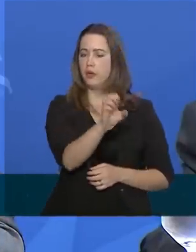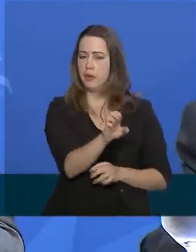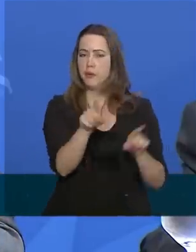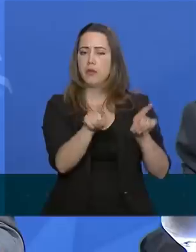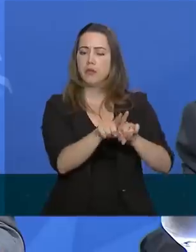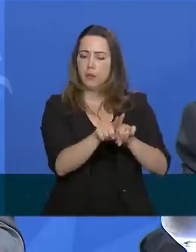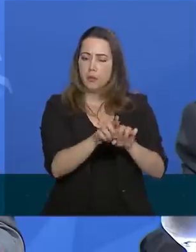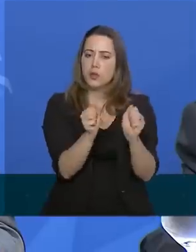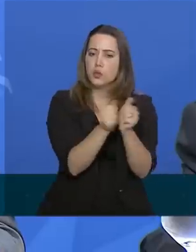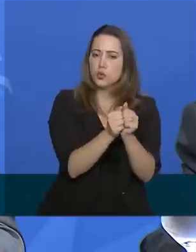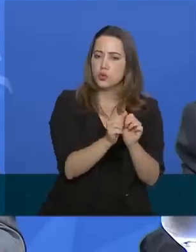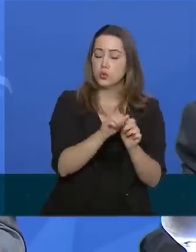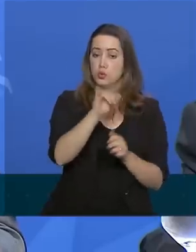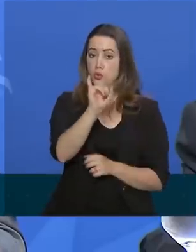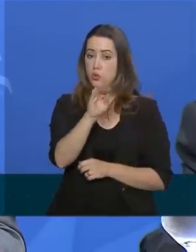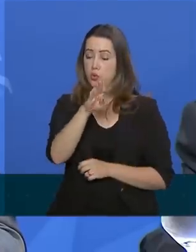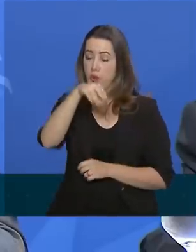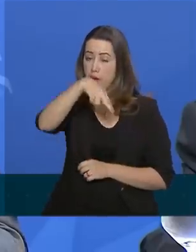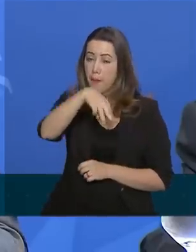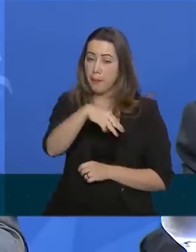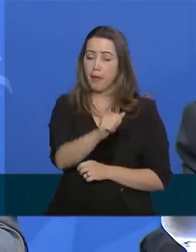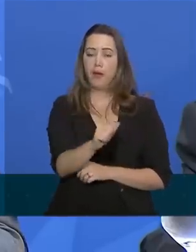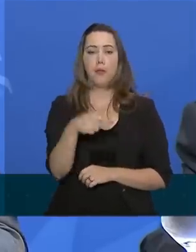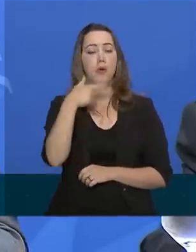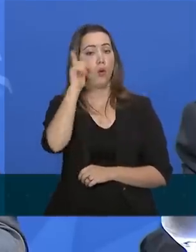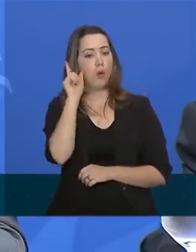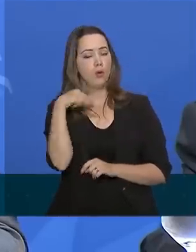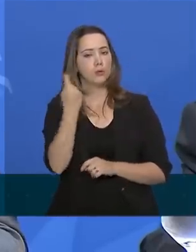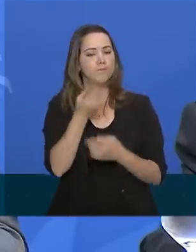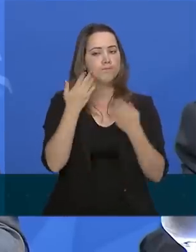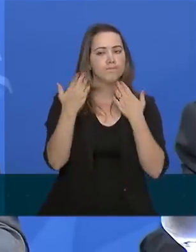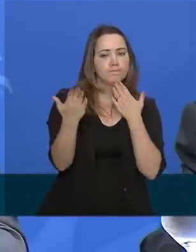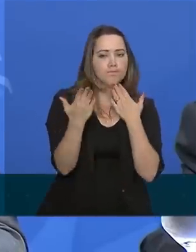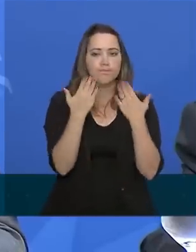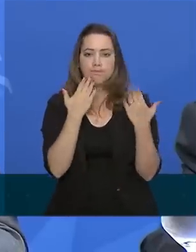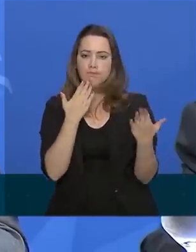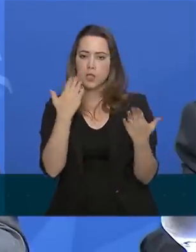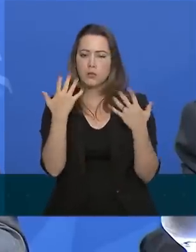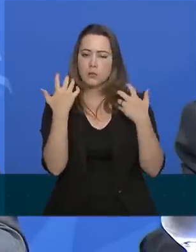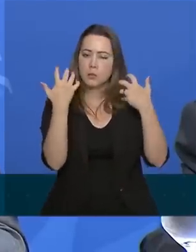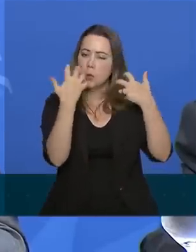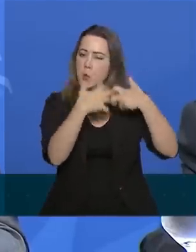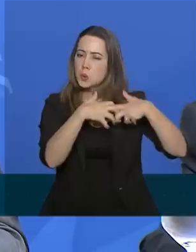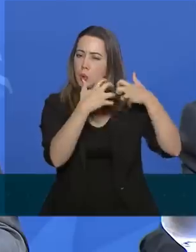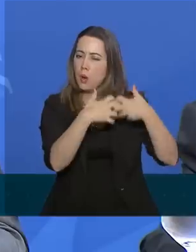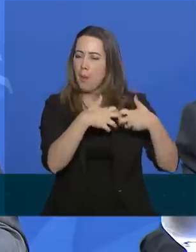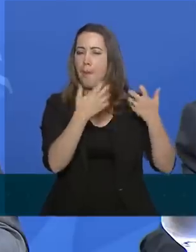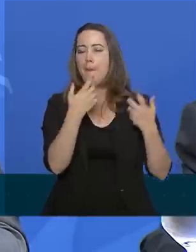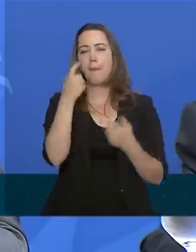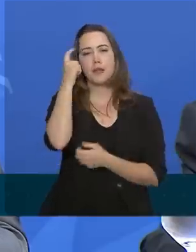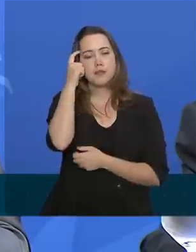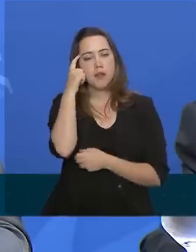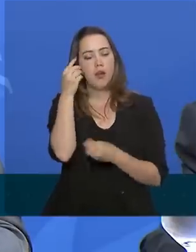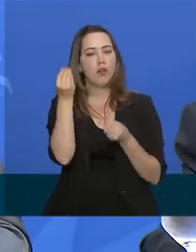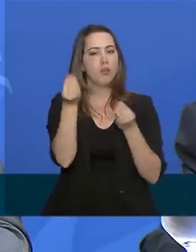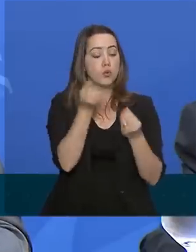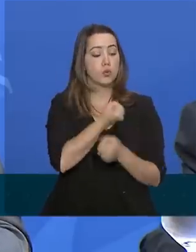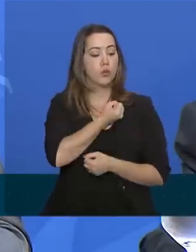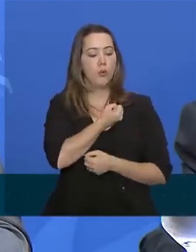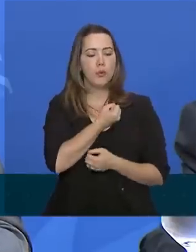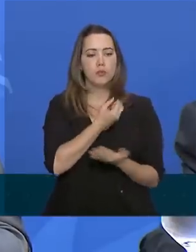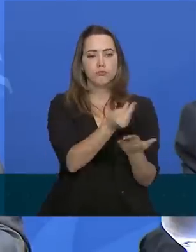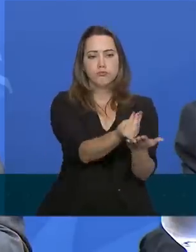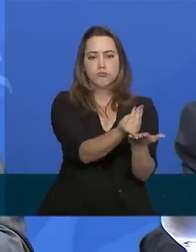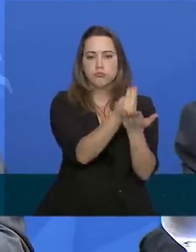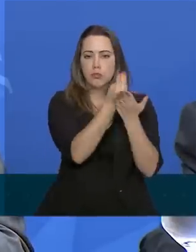presença do ministro marcos pontes nós fizemos uma reflexão bastante franca sincera sobre os dados que nós